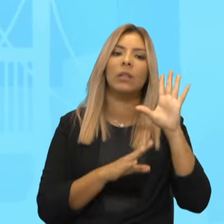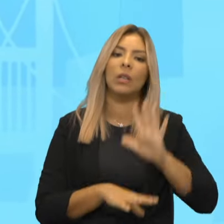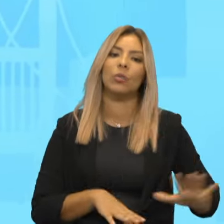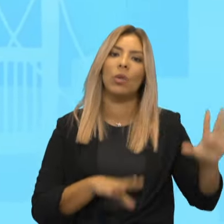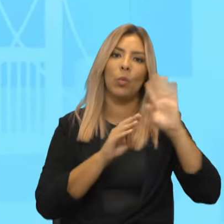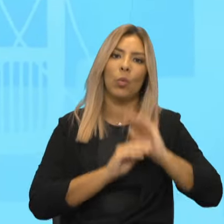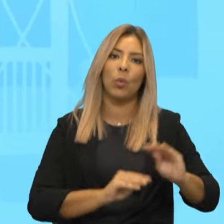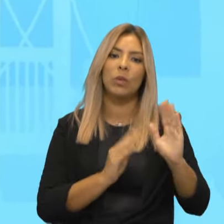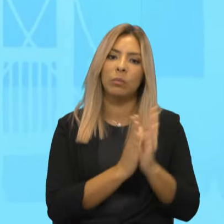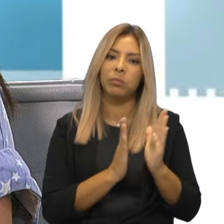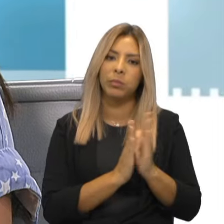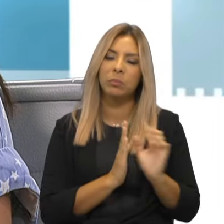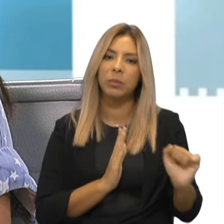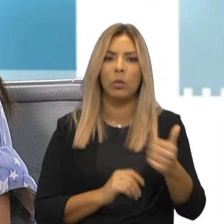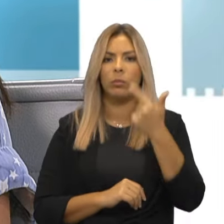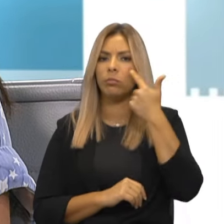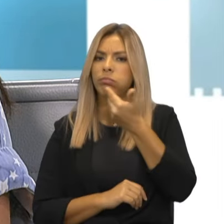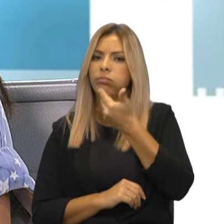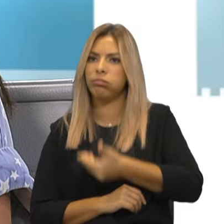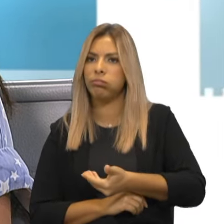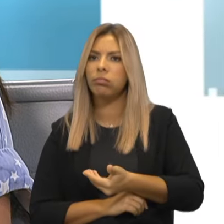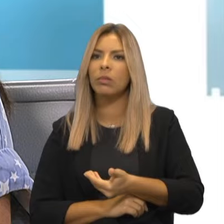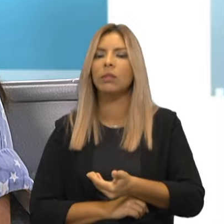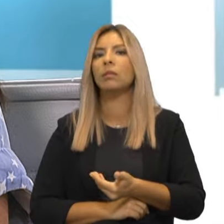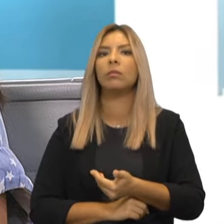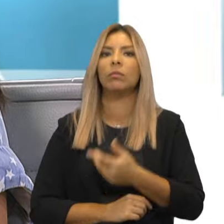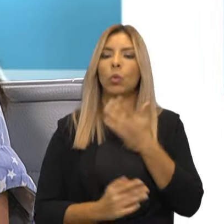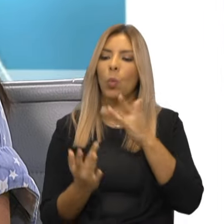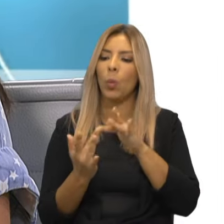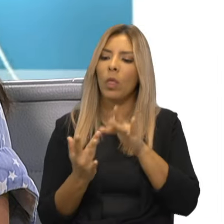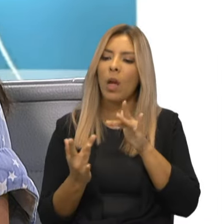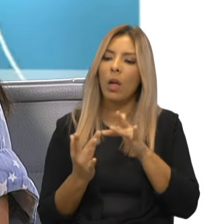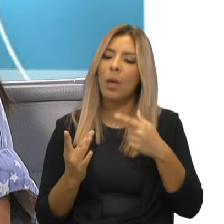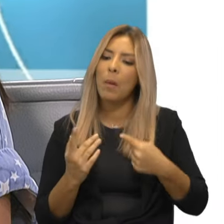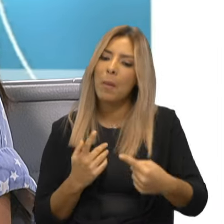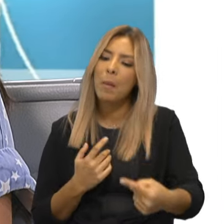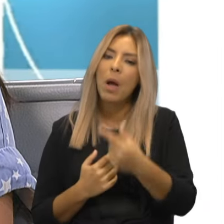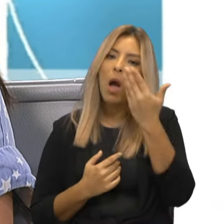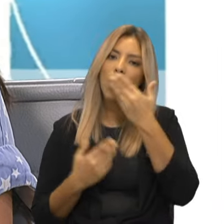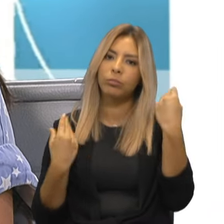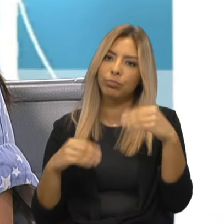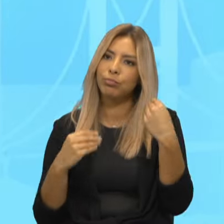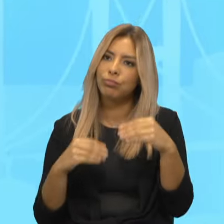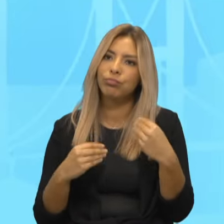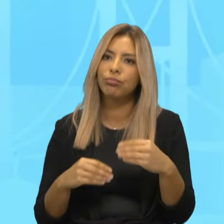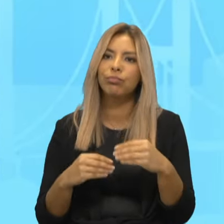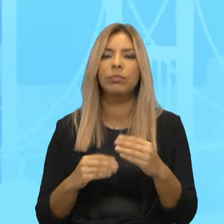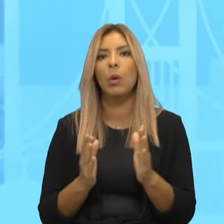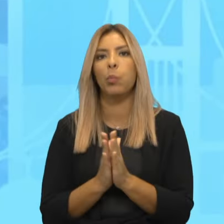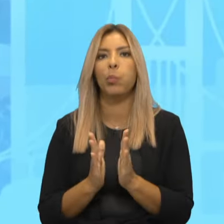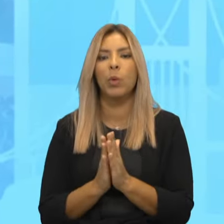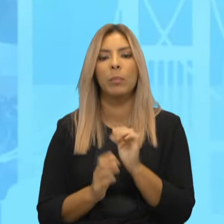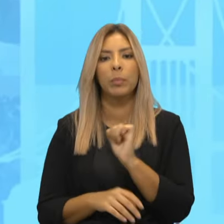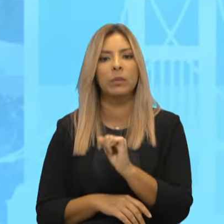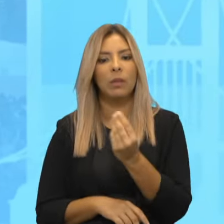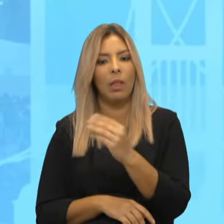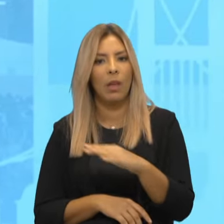também tem muita experiência no contacto também da catequese com as crianças.